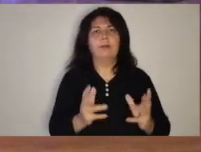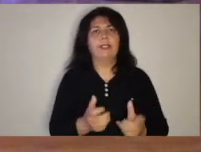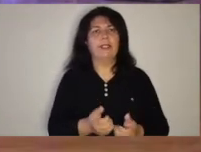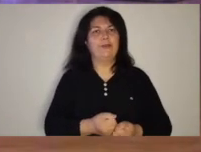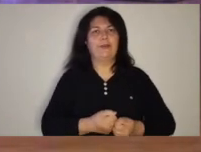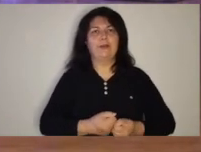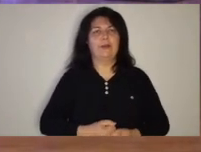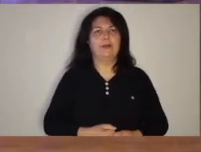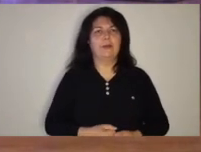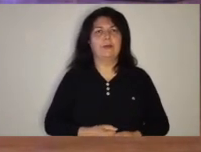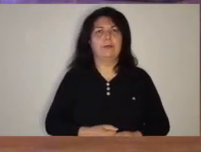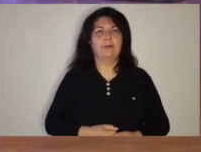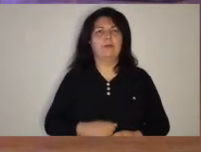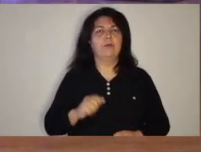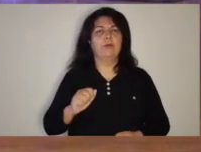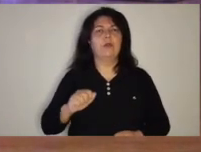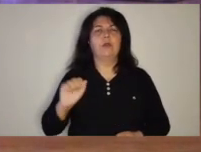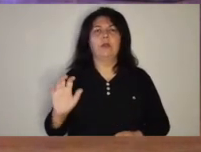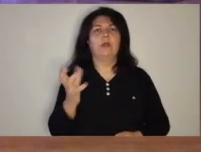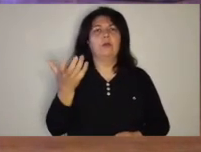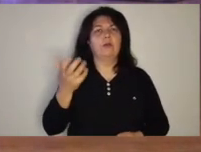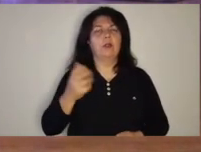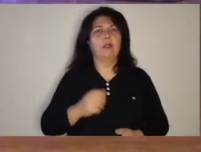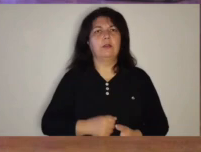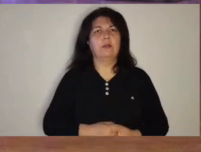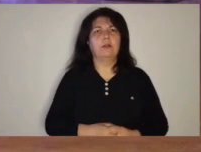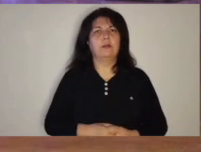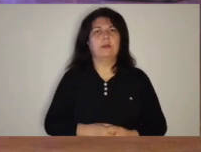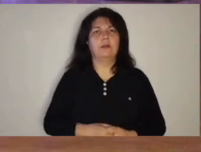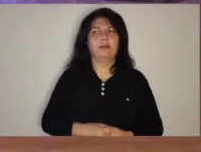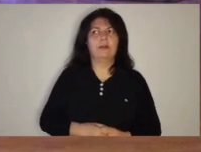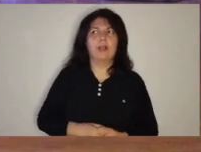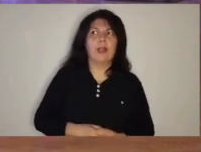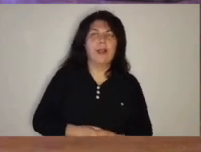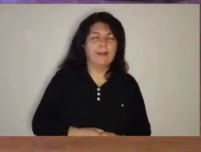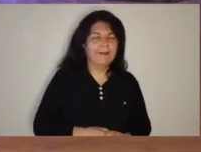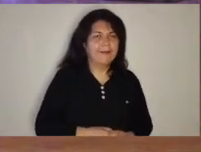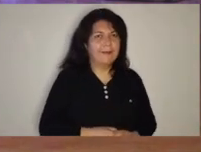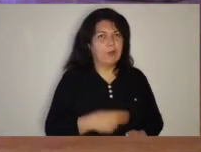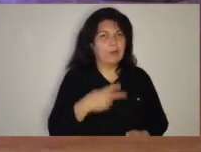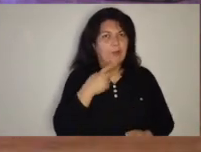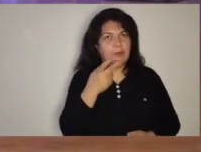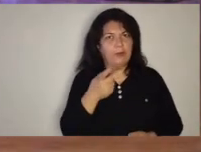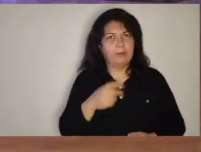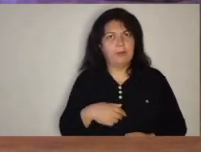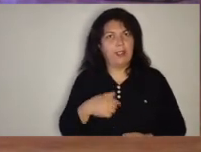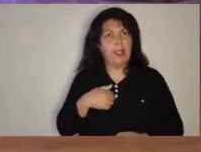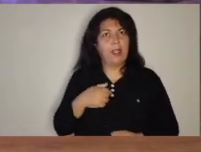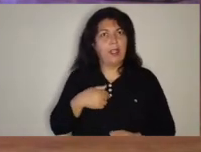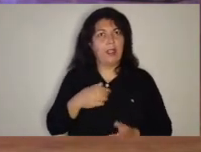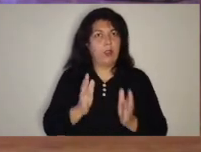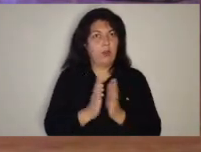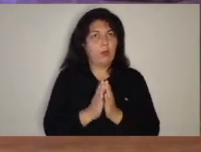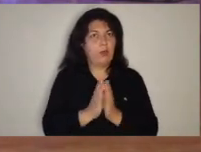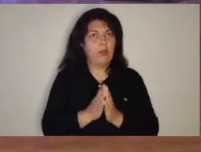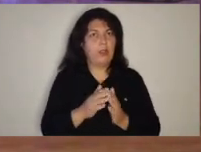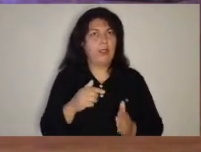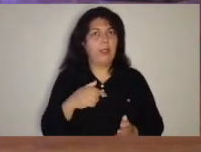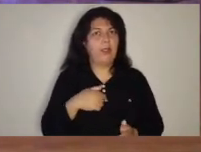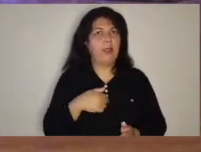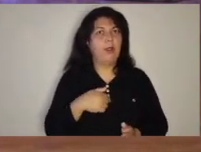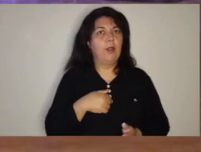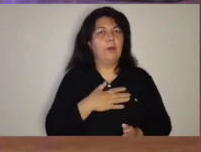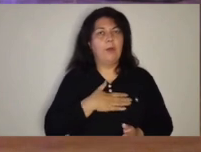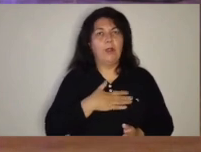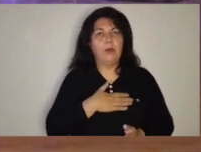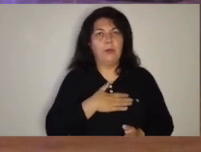vida extraordinária. E aí o que acontece, irmãos? É a mesma coisa. Vou falar uma coisa, ele não está